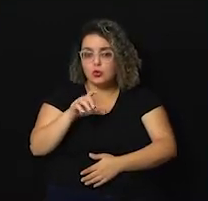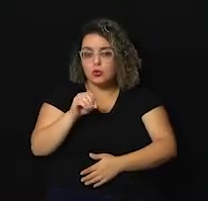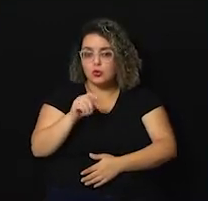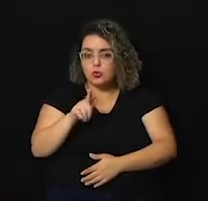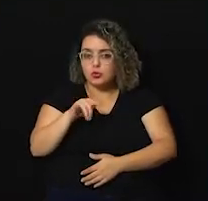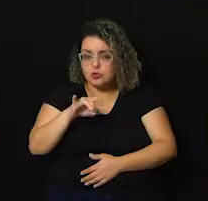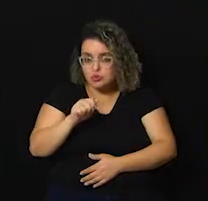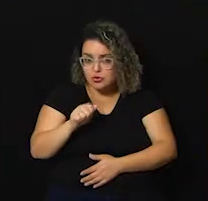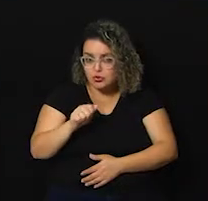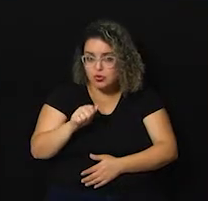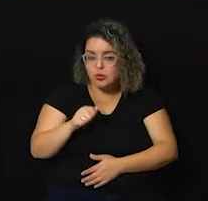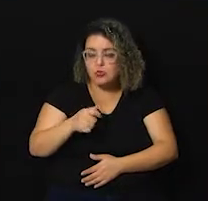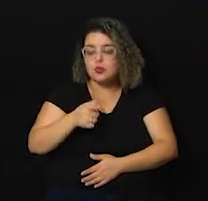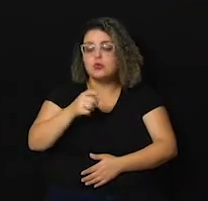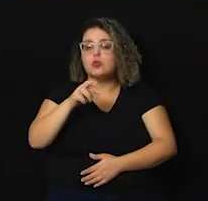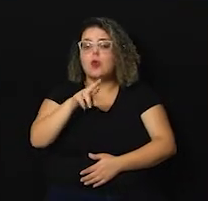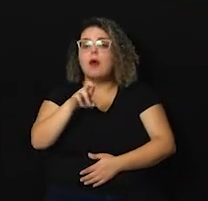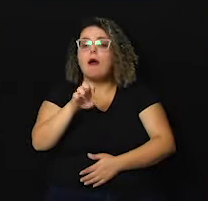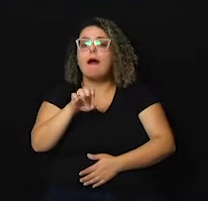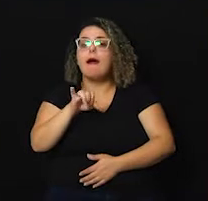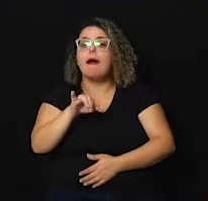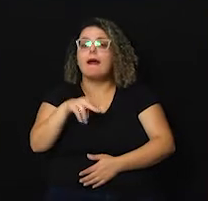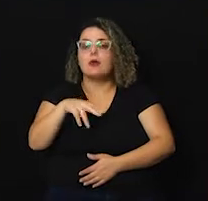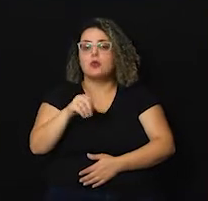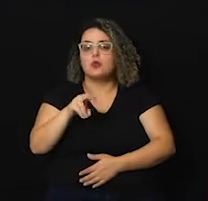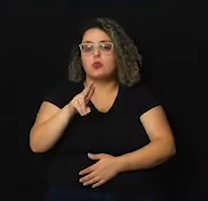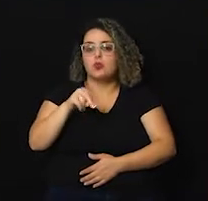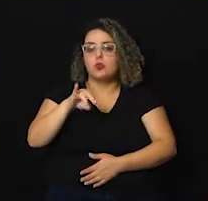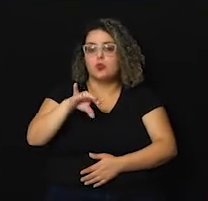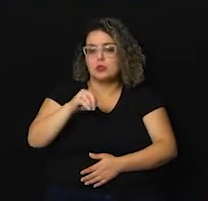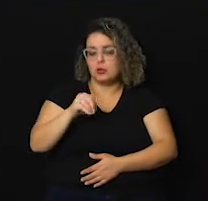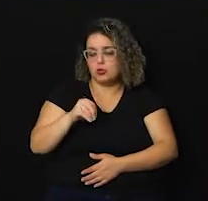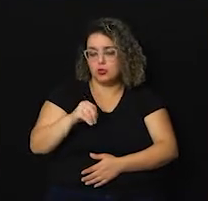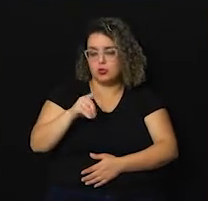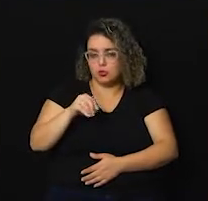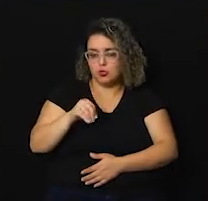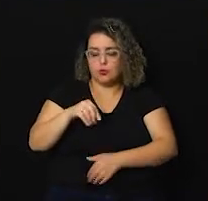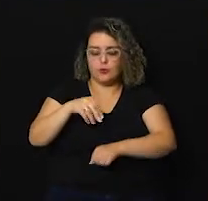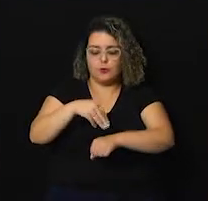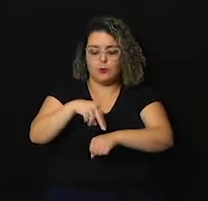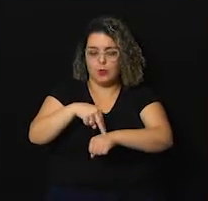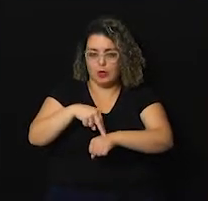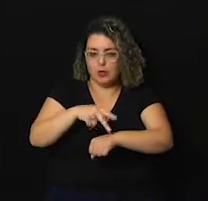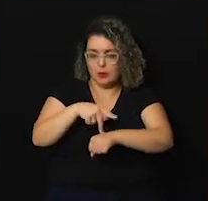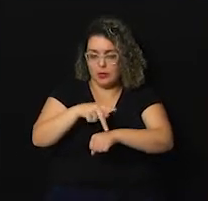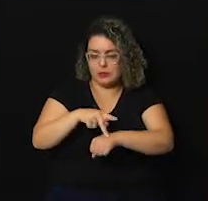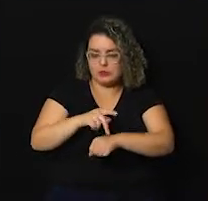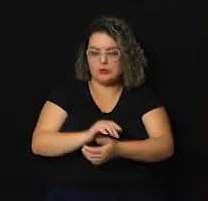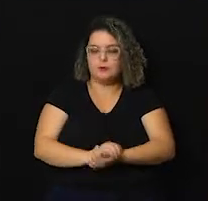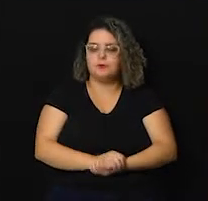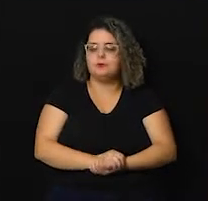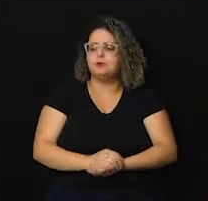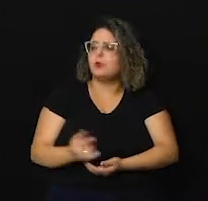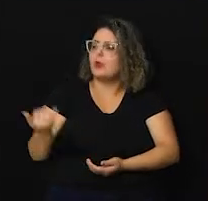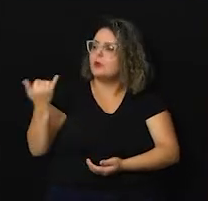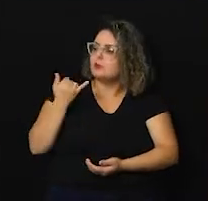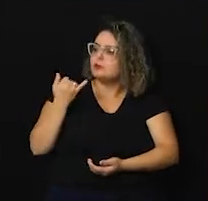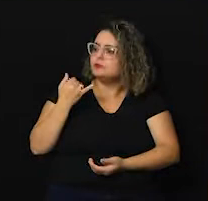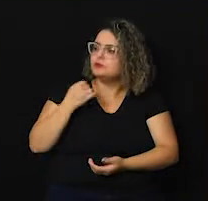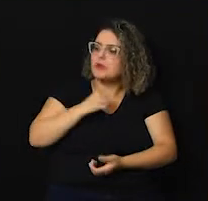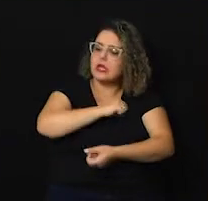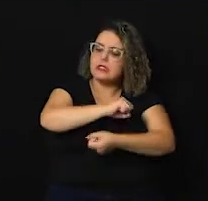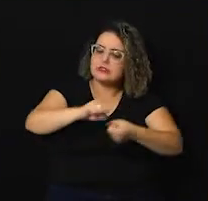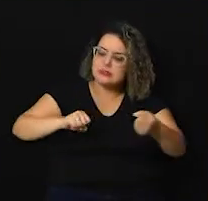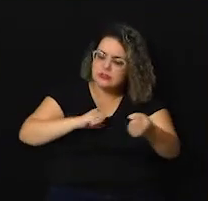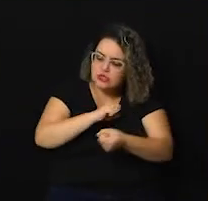Unido. Professor, fala um pouquinho para a gente, seja bem-vindo aqui no Giro Ambiental. Quando a gente pensa